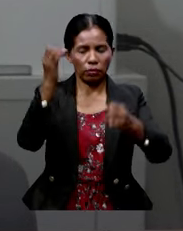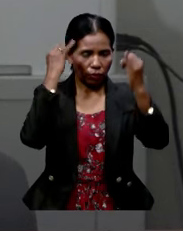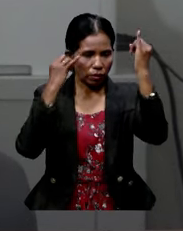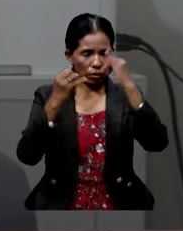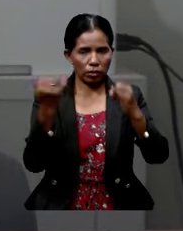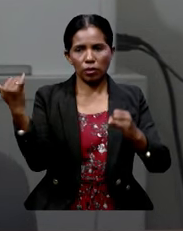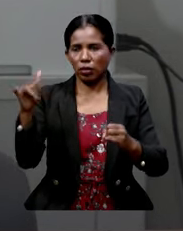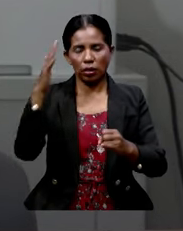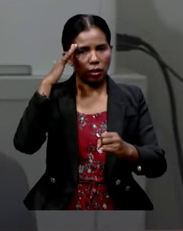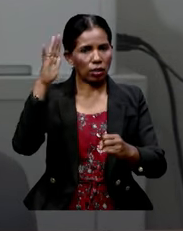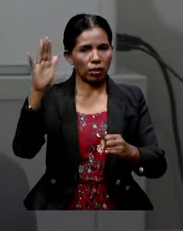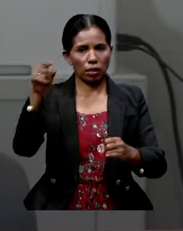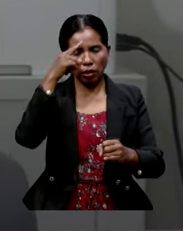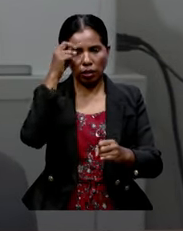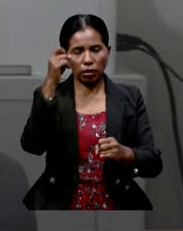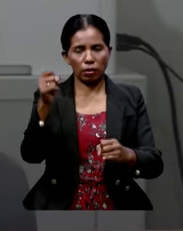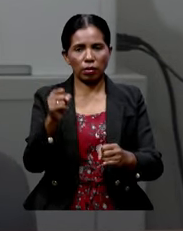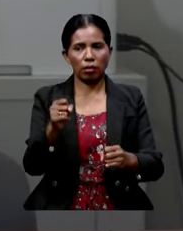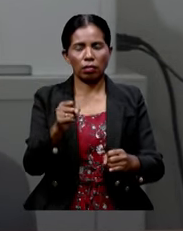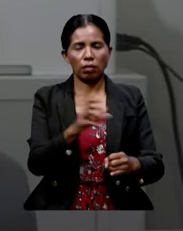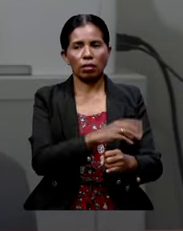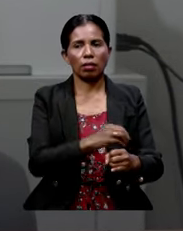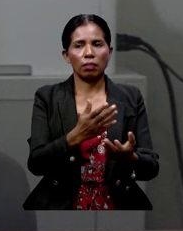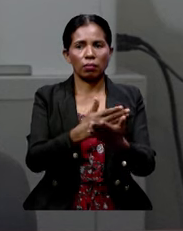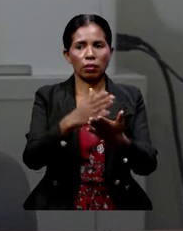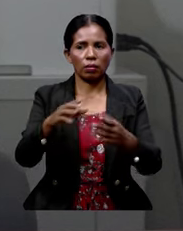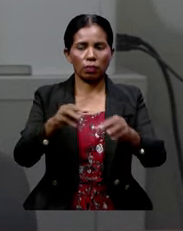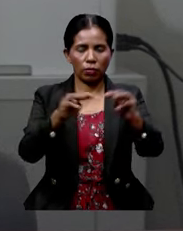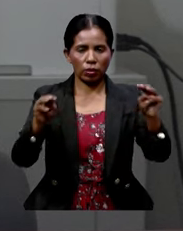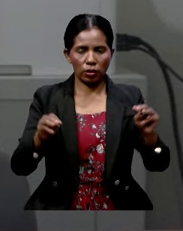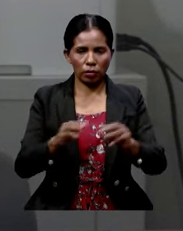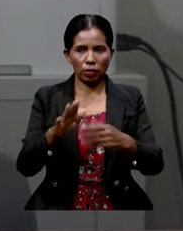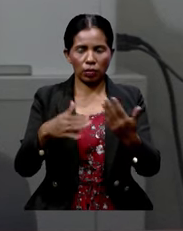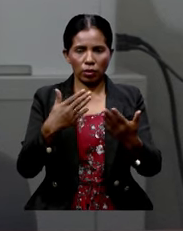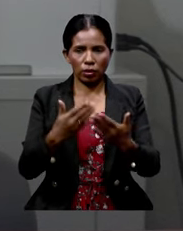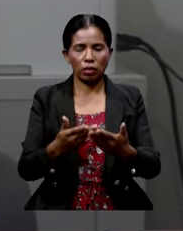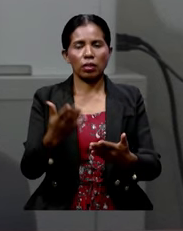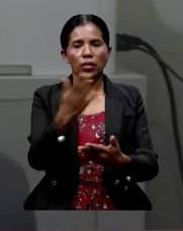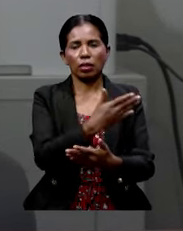tamba durante nene ami halo sosialisasaun badek ia munisipi sira